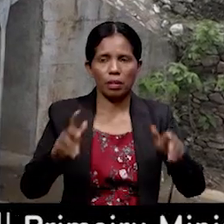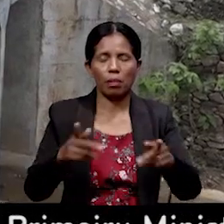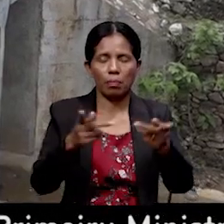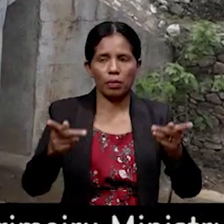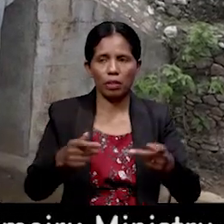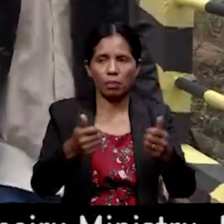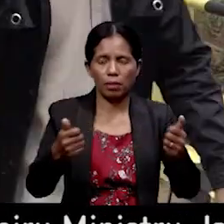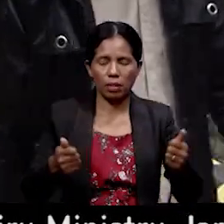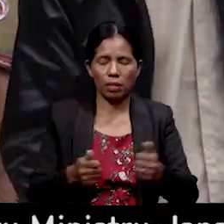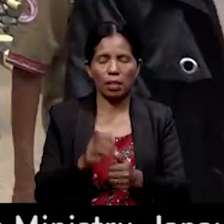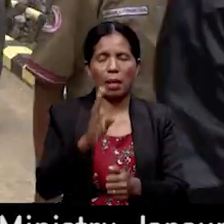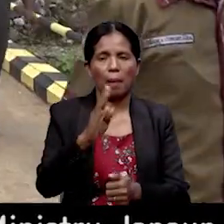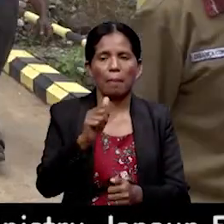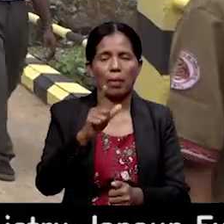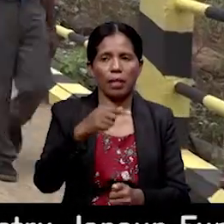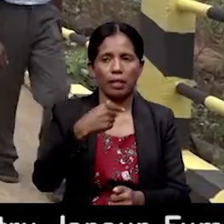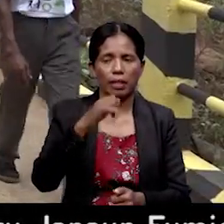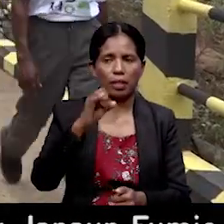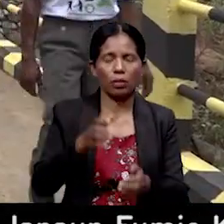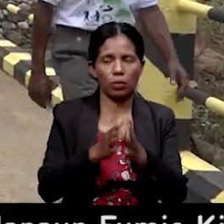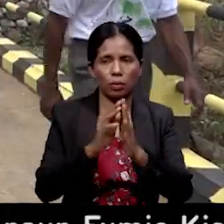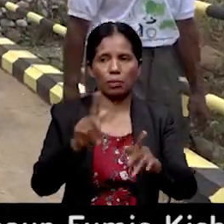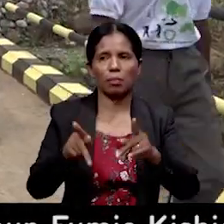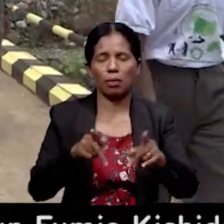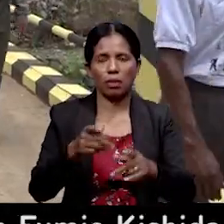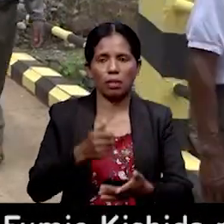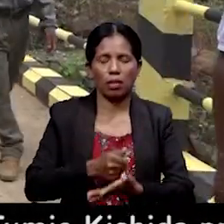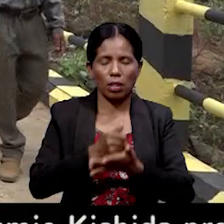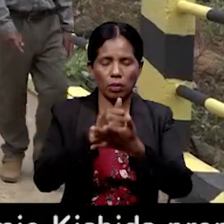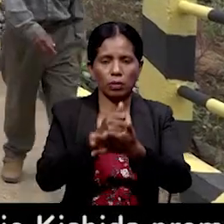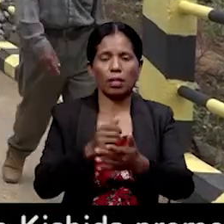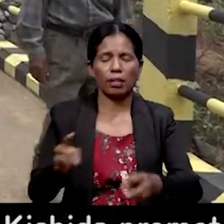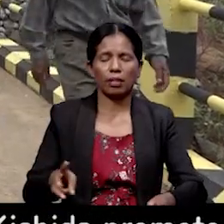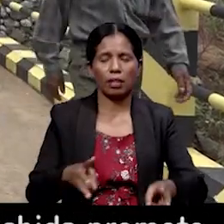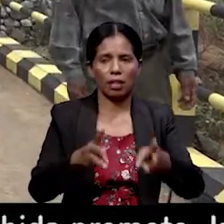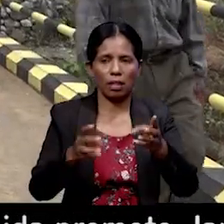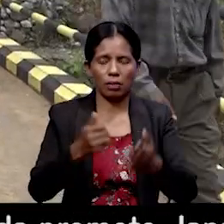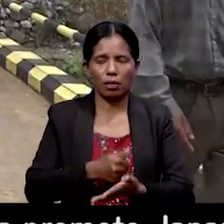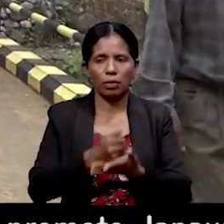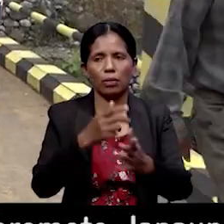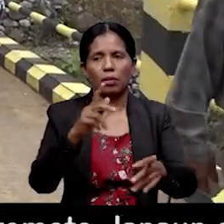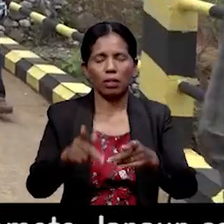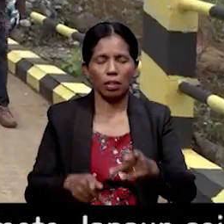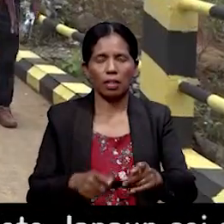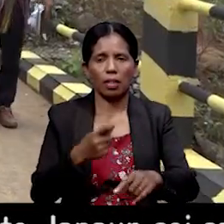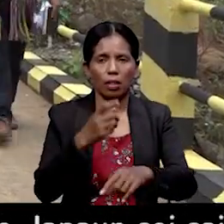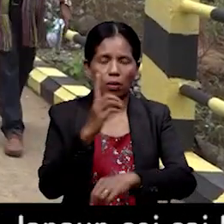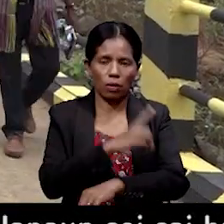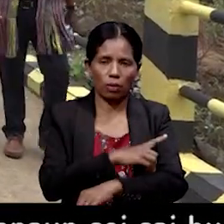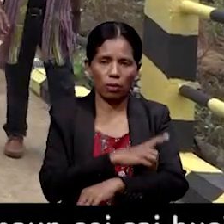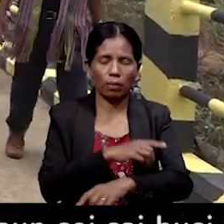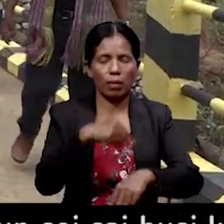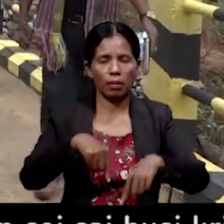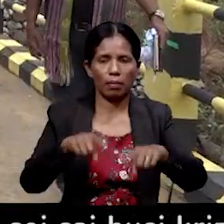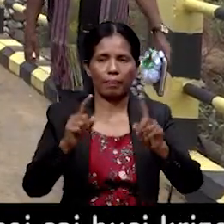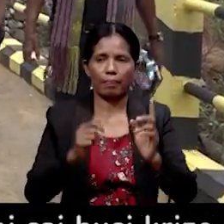administrativo Bagia Antônio dos Ramos, o sua comunidade atuta matam ba estrada, né? O de bela facilita o momento lor-loronian.